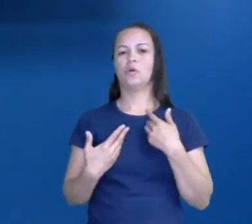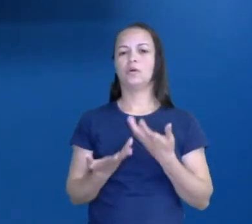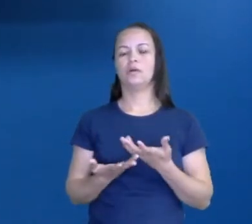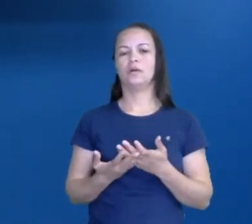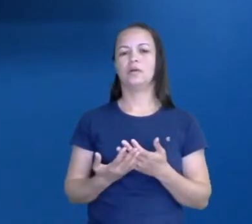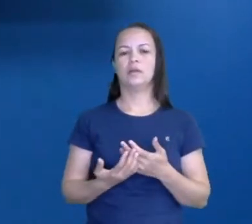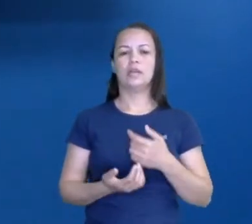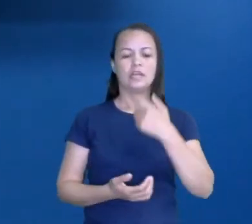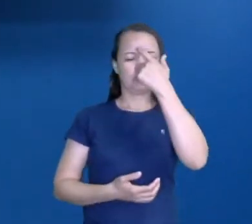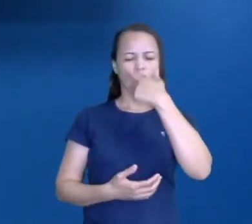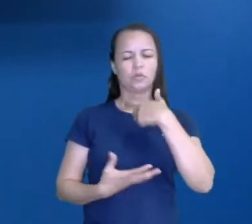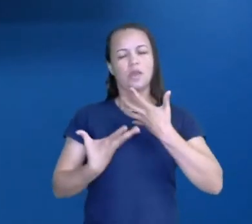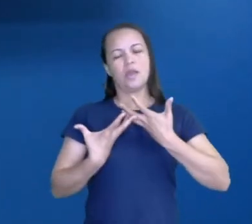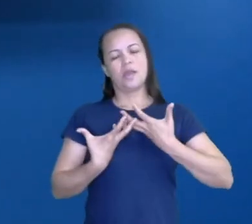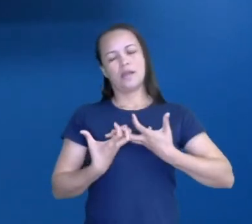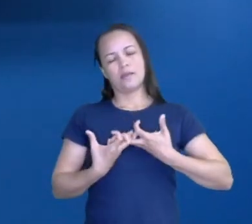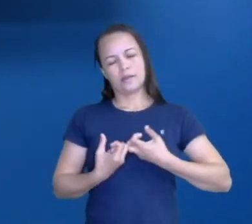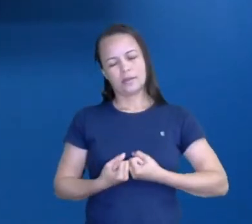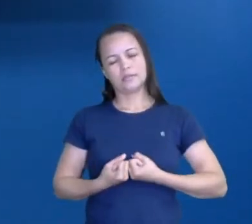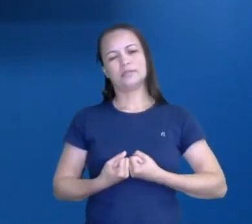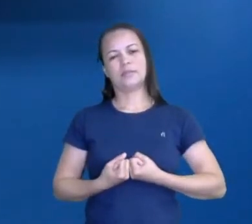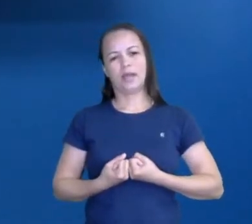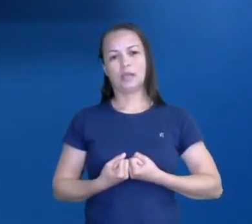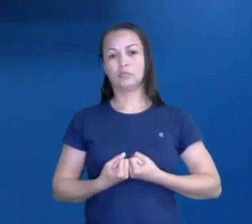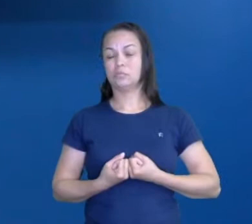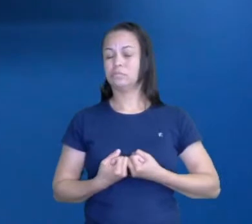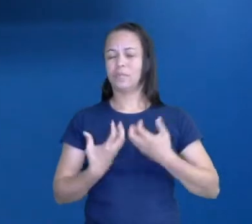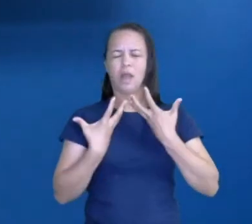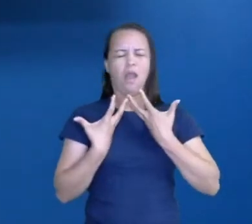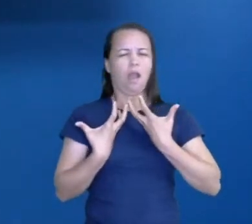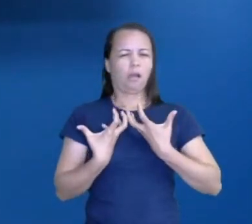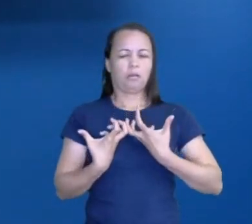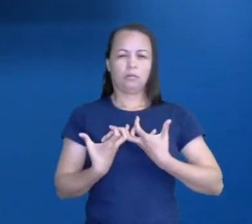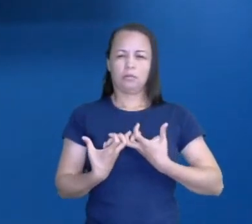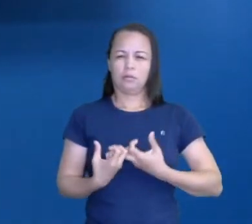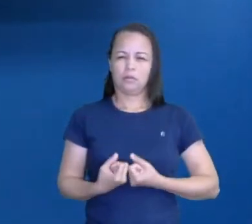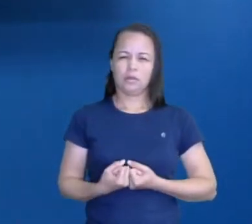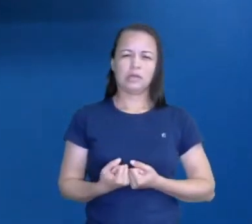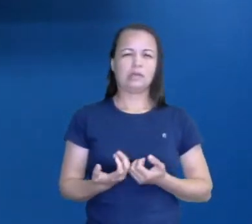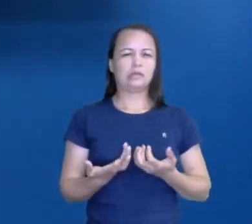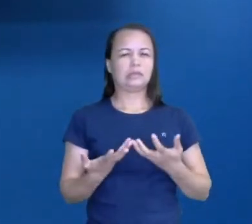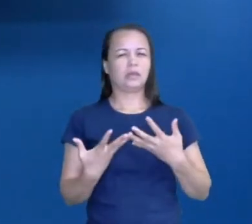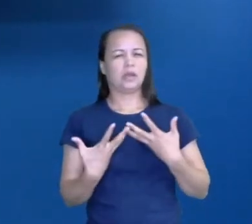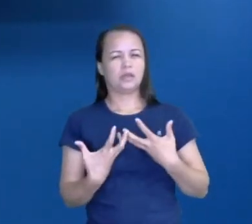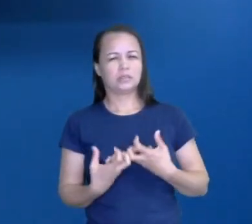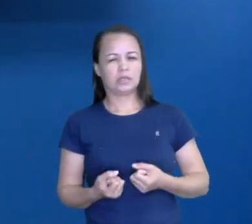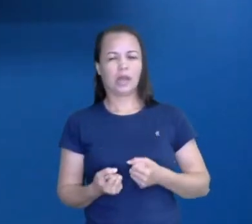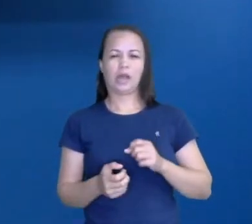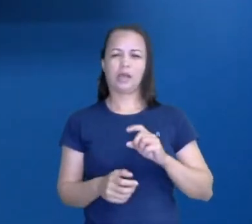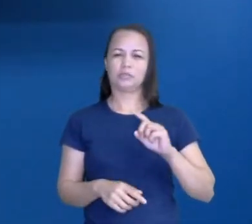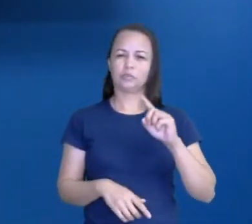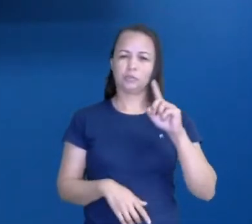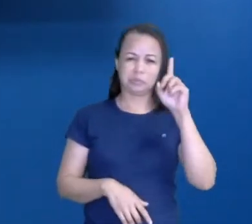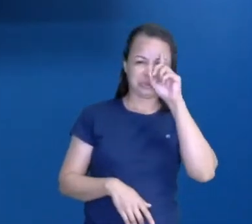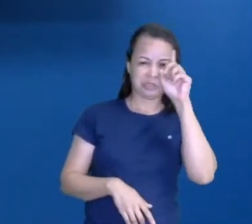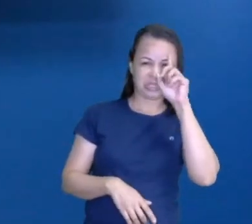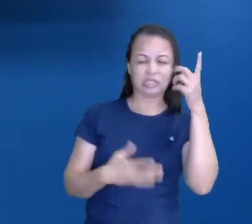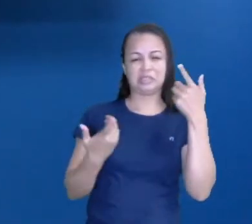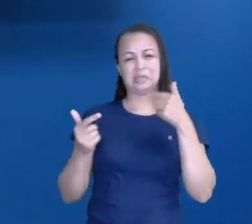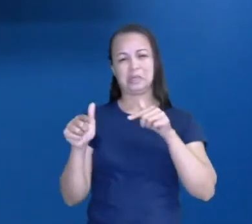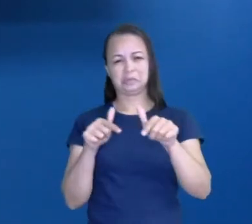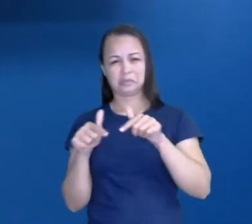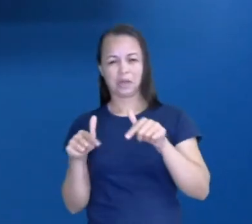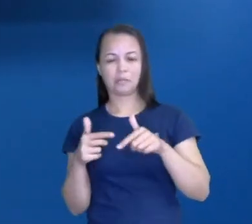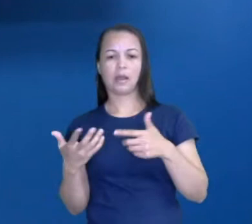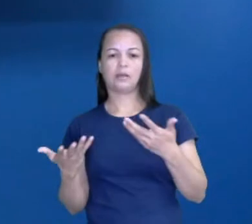estou só cansado, estou muito debilitado, cansado do dia a dia, daquele